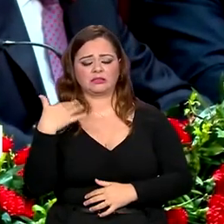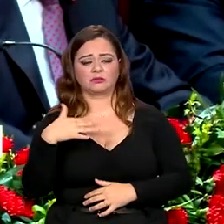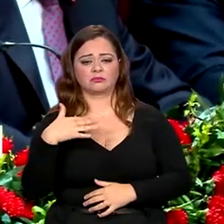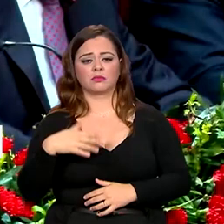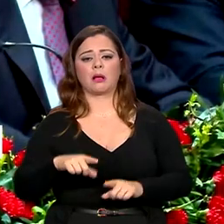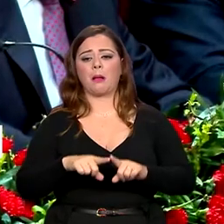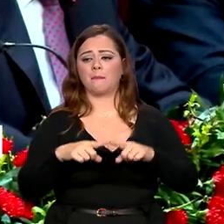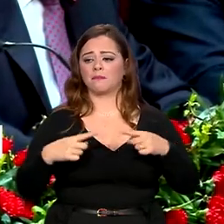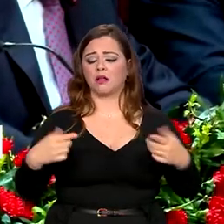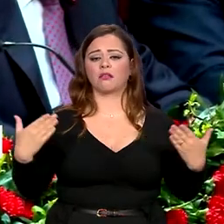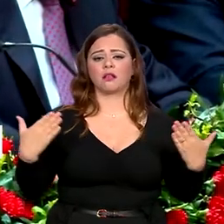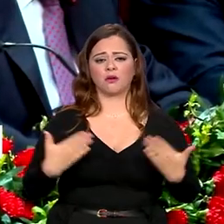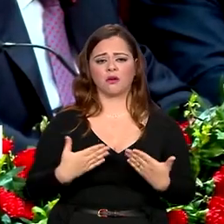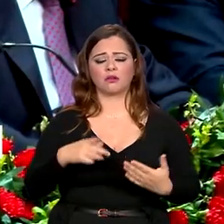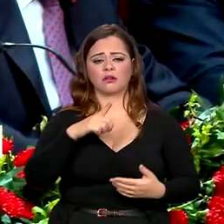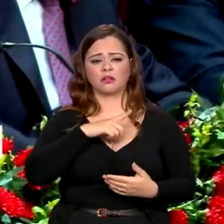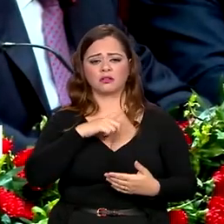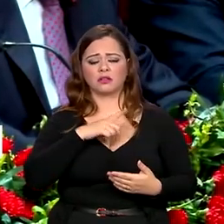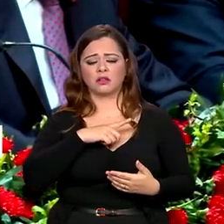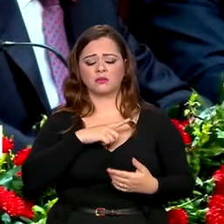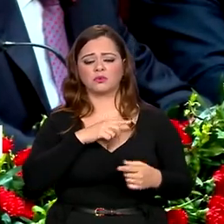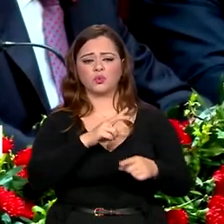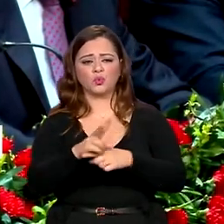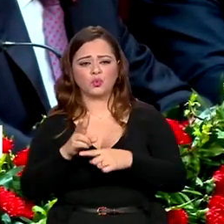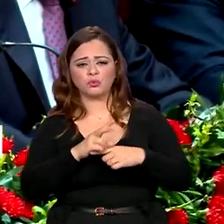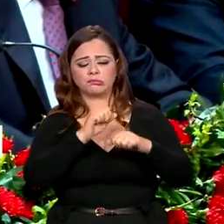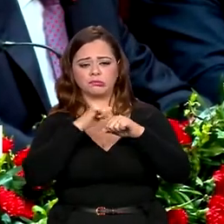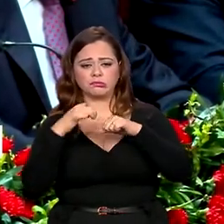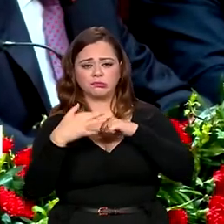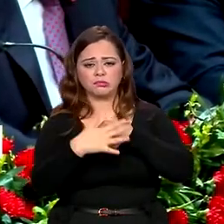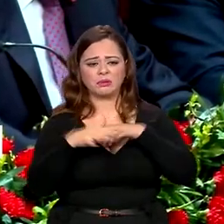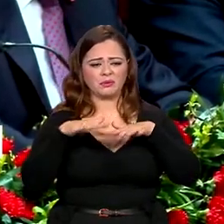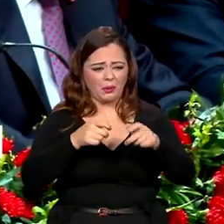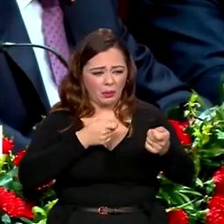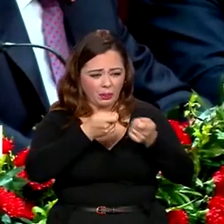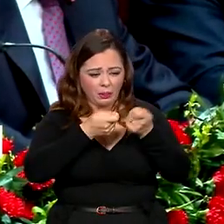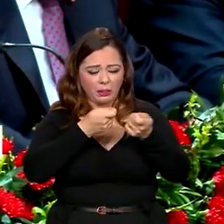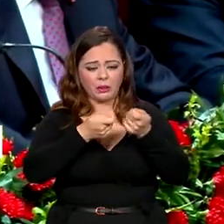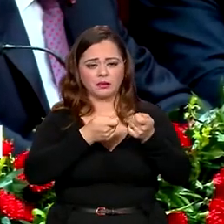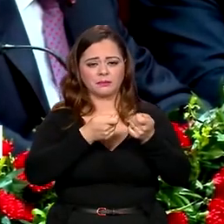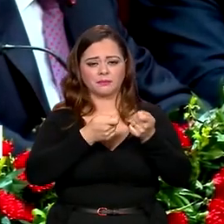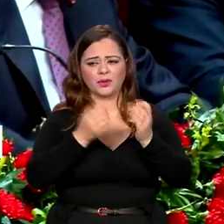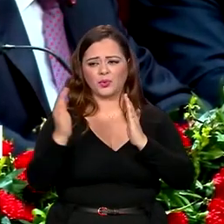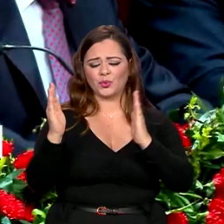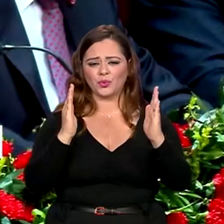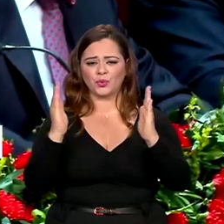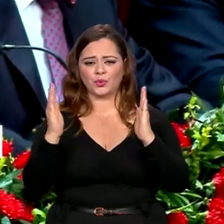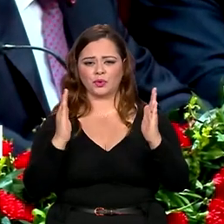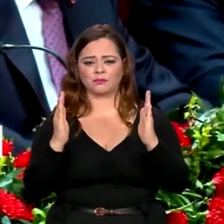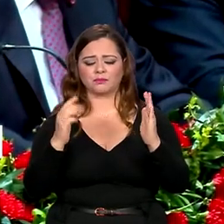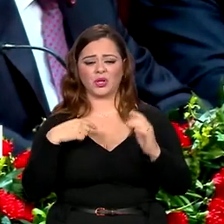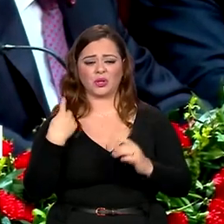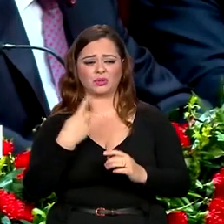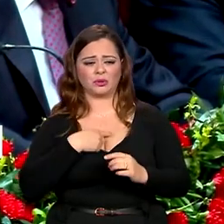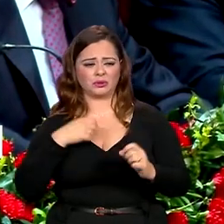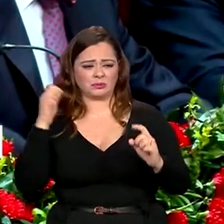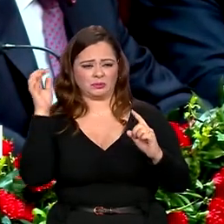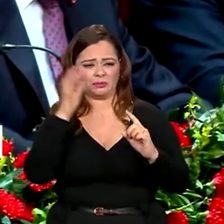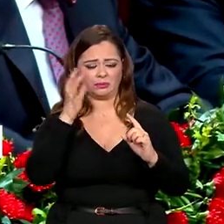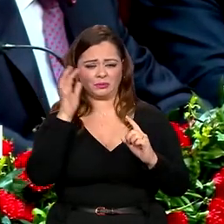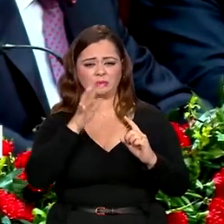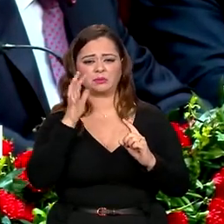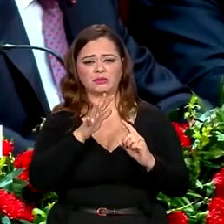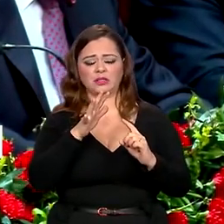recentemente, tivemos de enfrentar a pandemia do Covid-19 e, paralelamente, fomos atacados pelo vírus